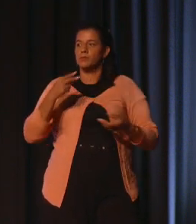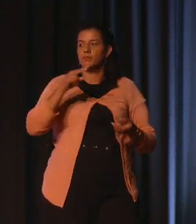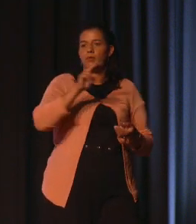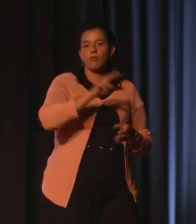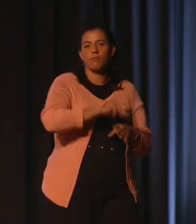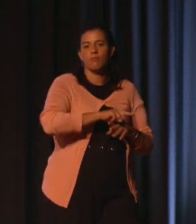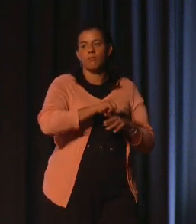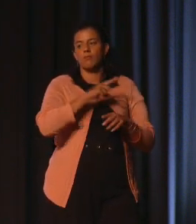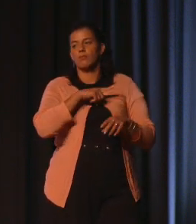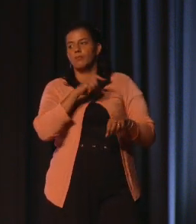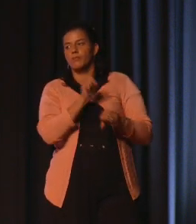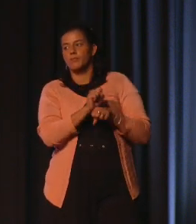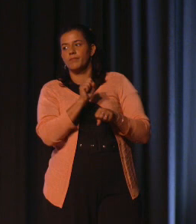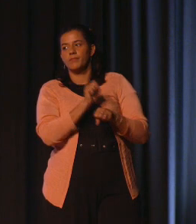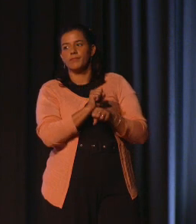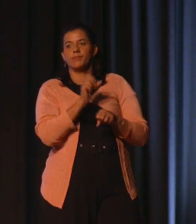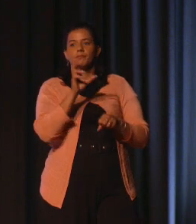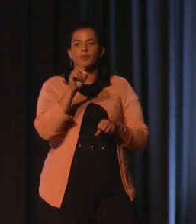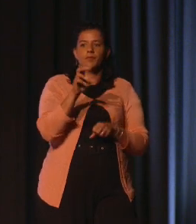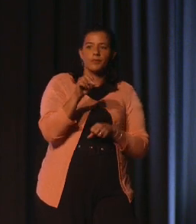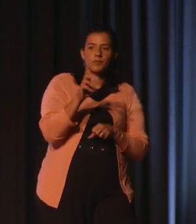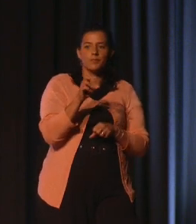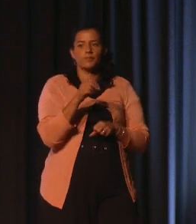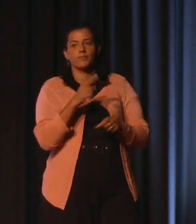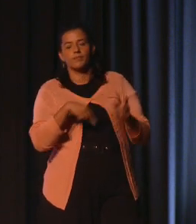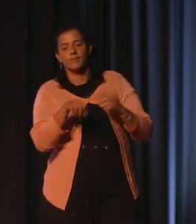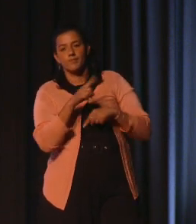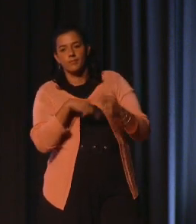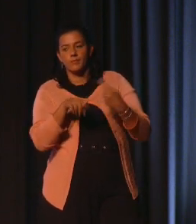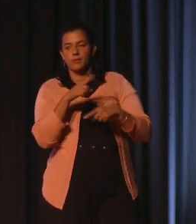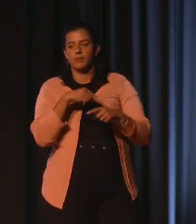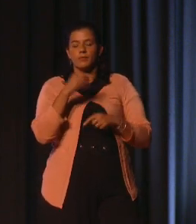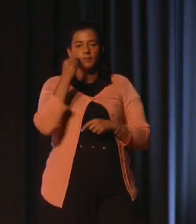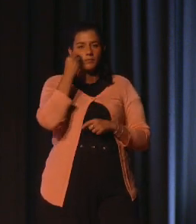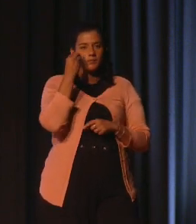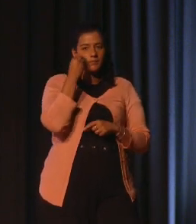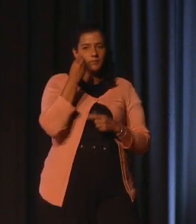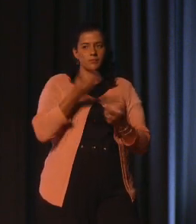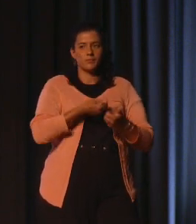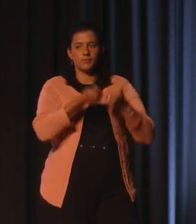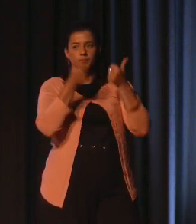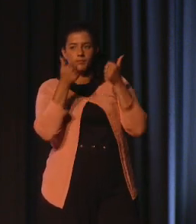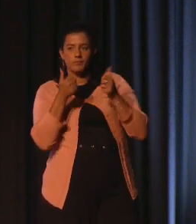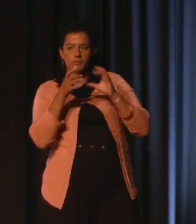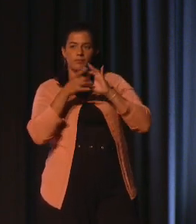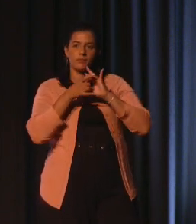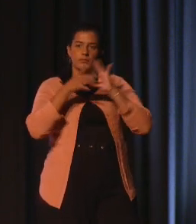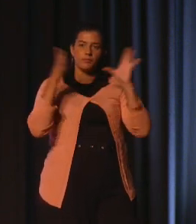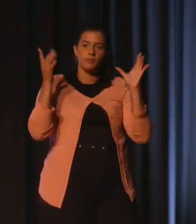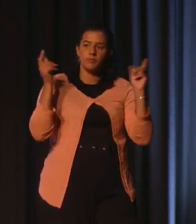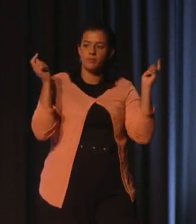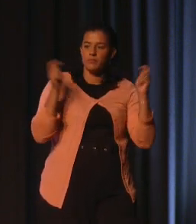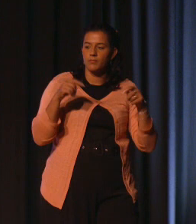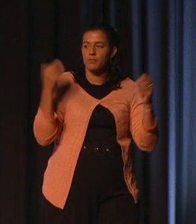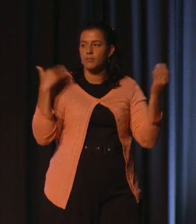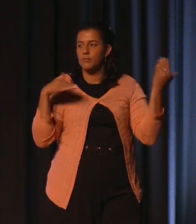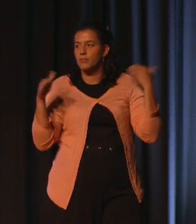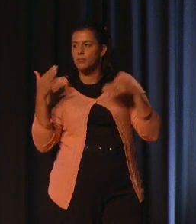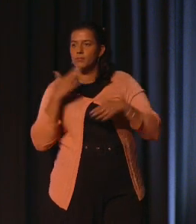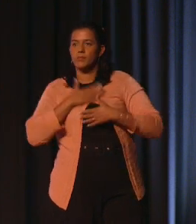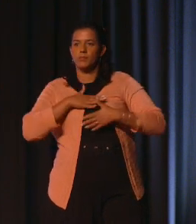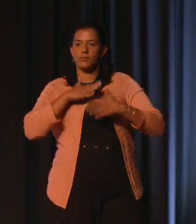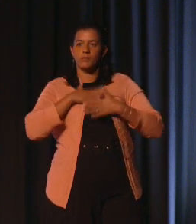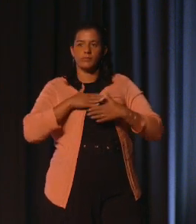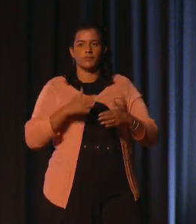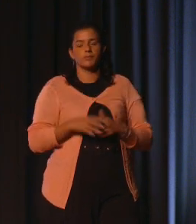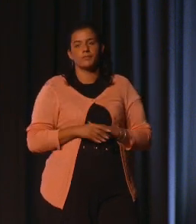deitada que fica nos avós para fazer aquele... Mas ele está livre, aquelas pessoas estão